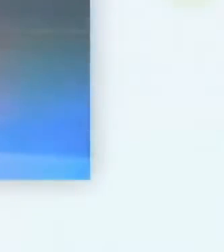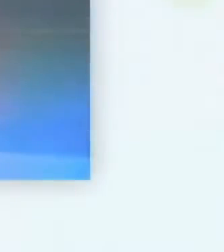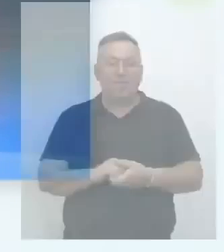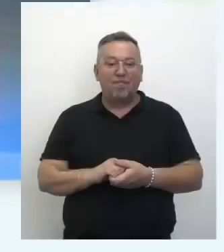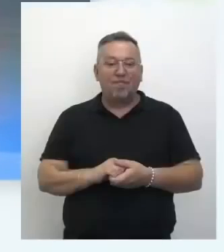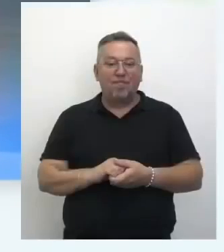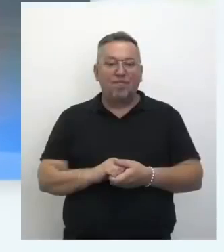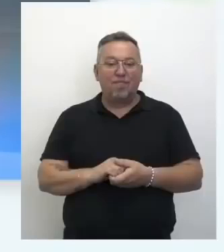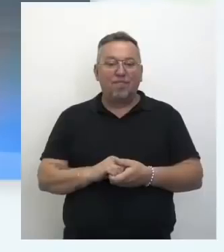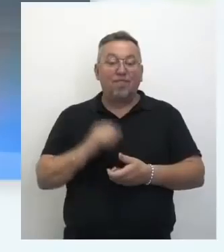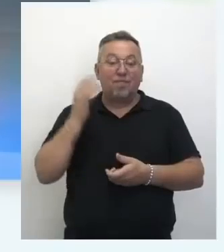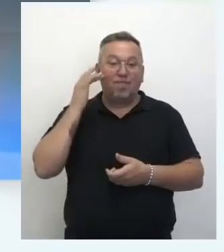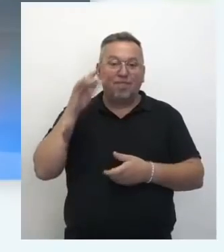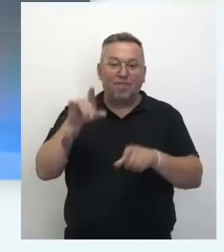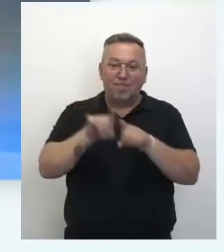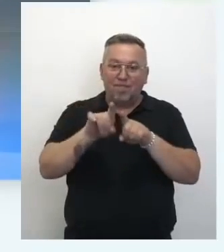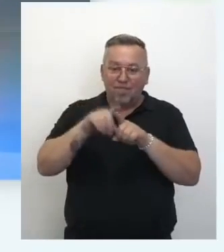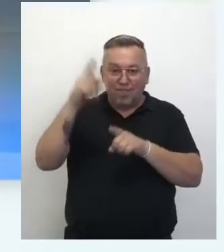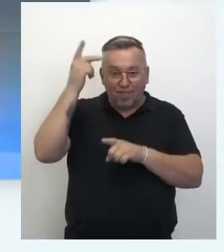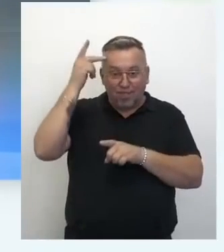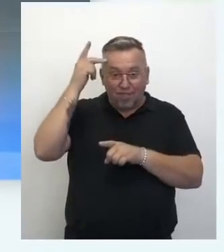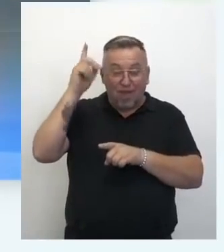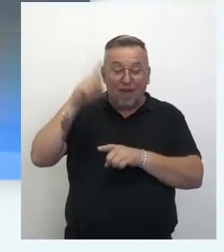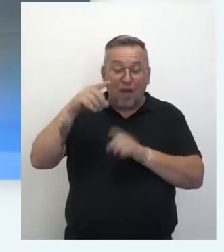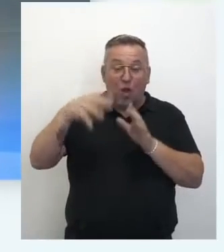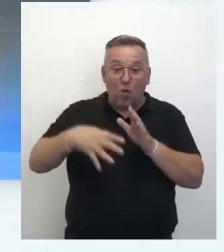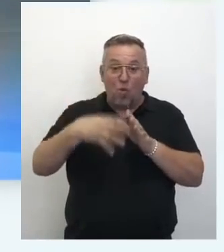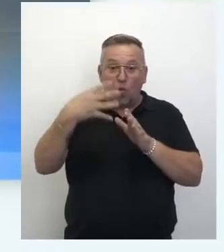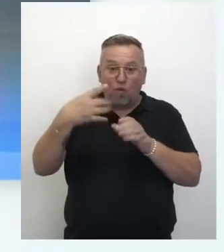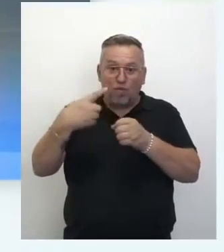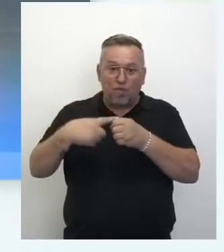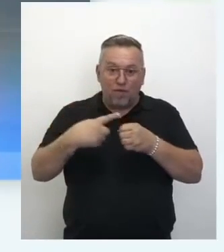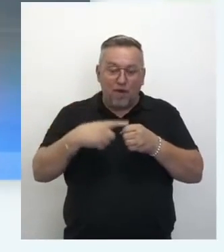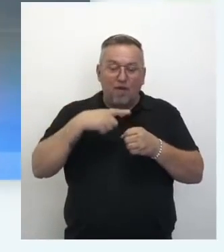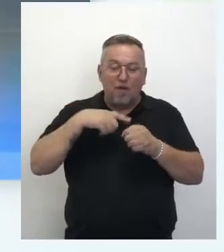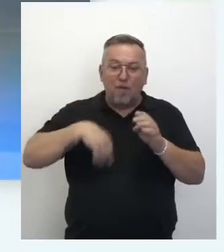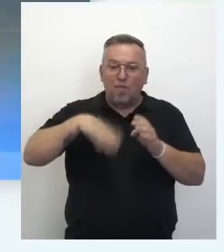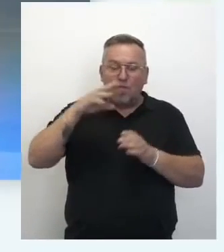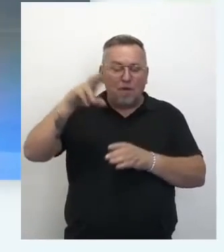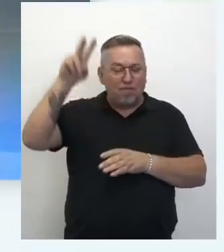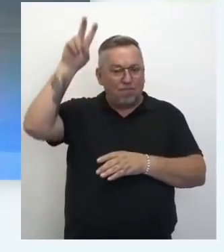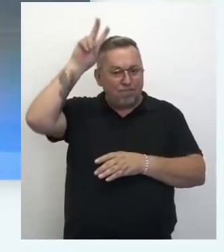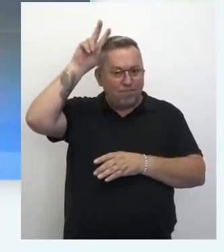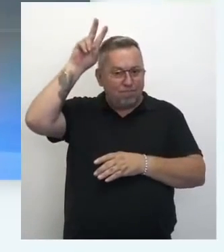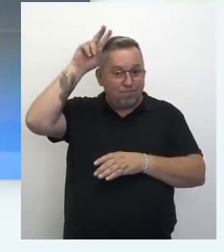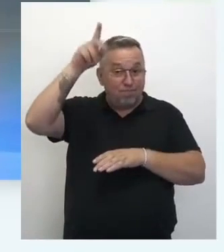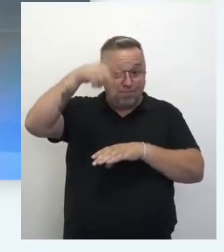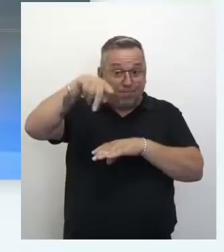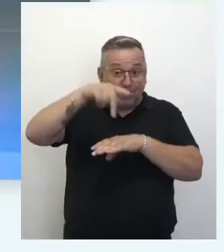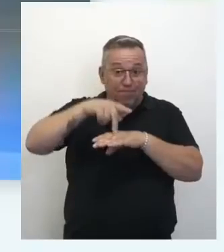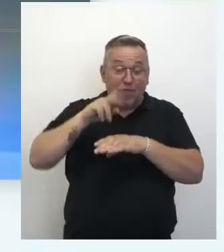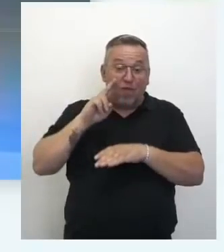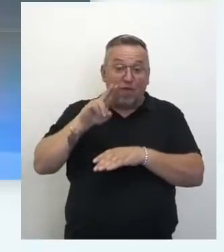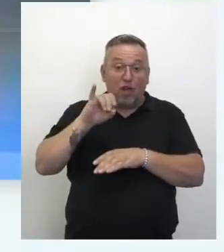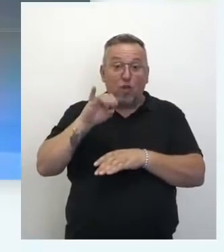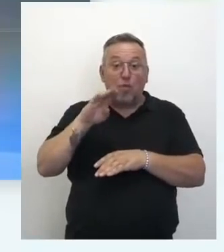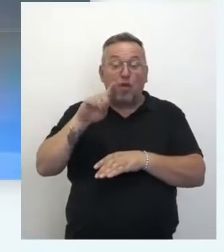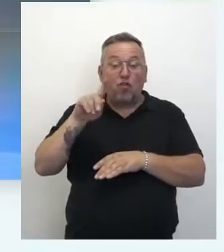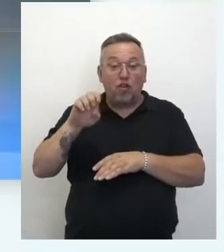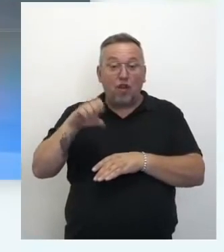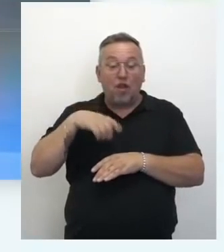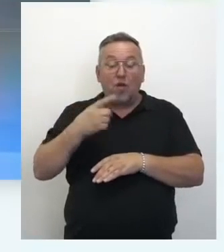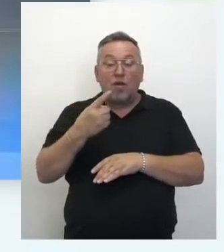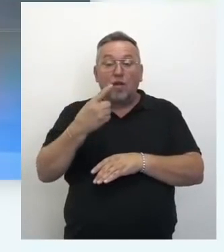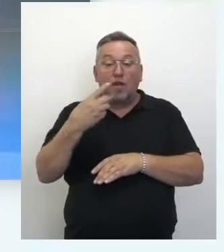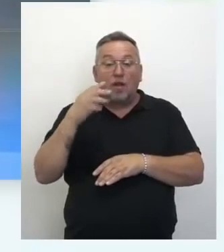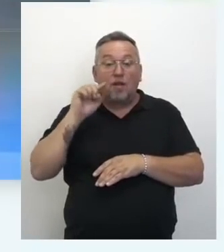Muita gente não sabe, mas São Paulo é a 4ª cidade com a maior população indígena do país. Segundo dados do IBGE, são quase 13 mil